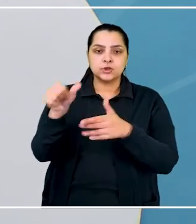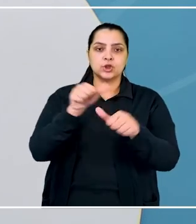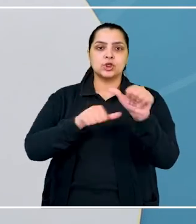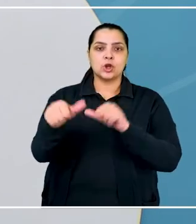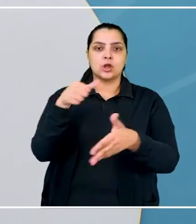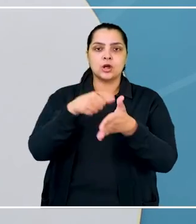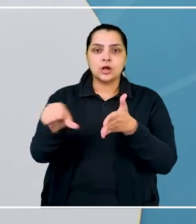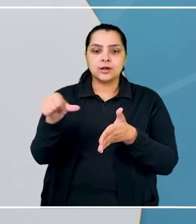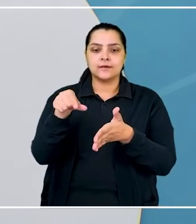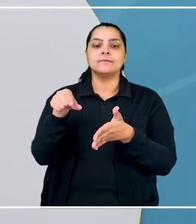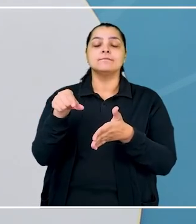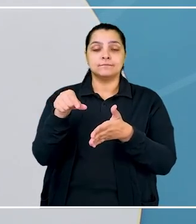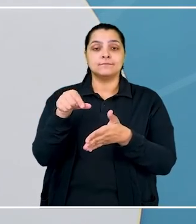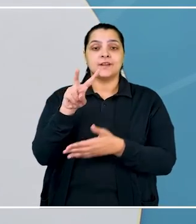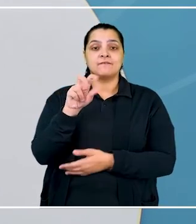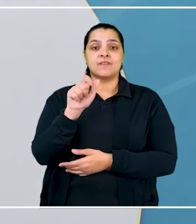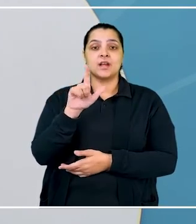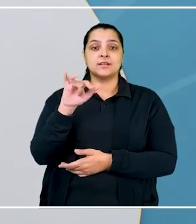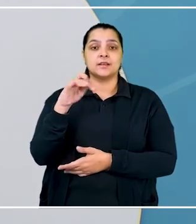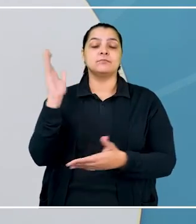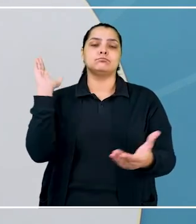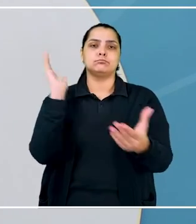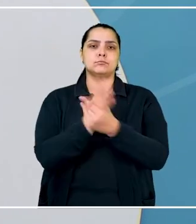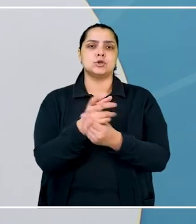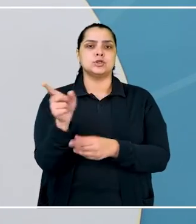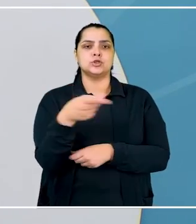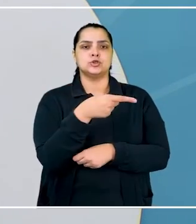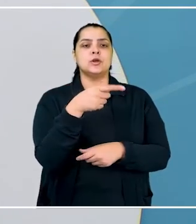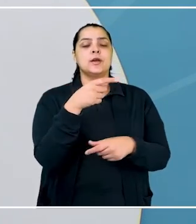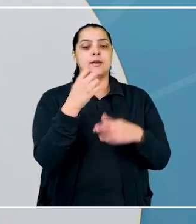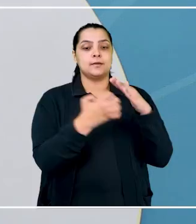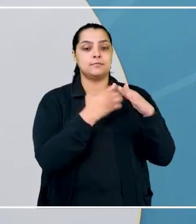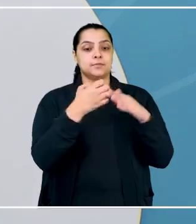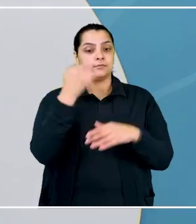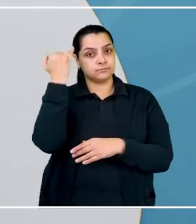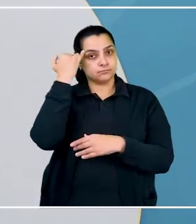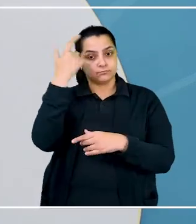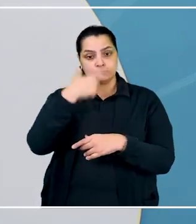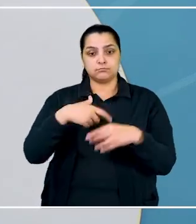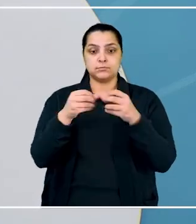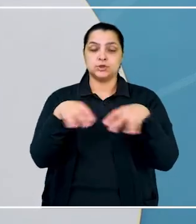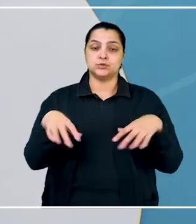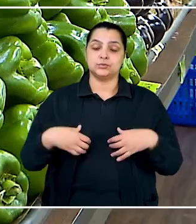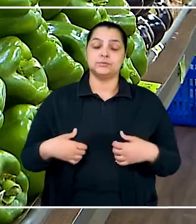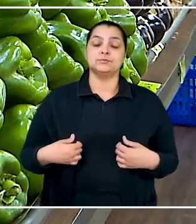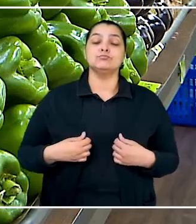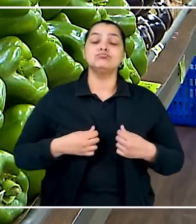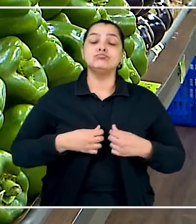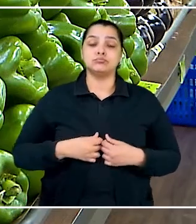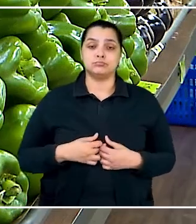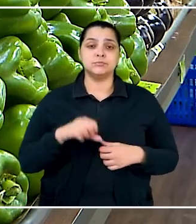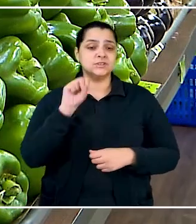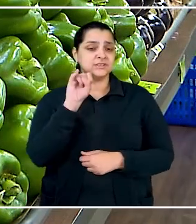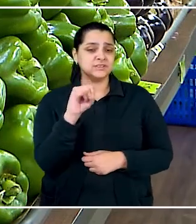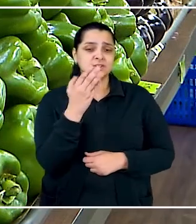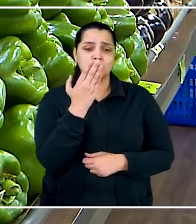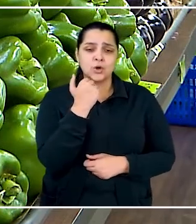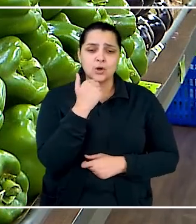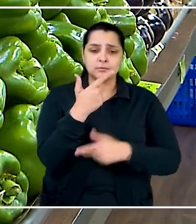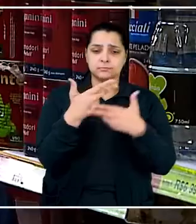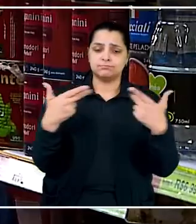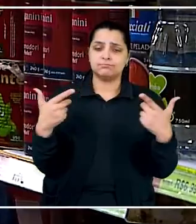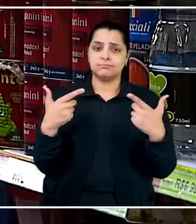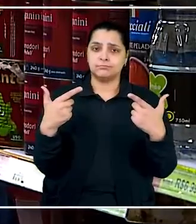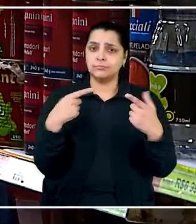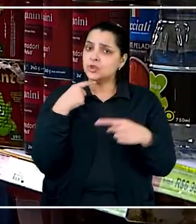de validade de produtos vencidos, entrou com a ação trabalhista, alegando ter sofrido dano moral. Se o produto é